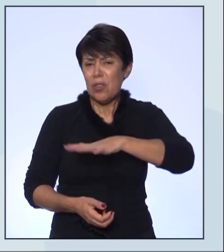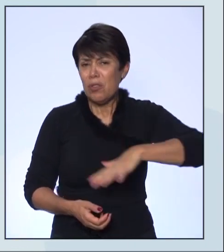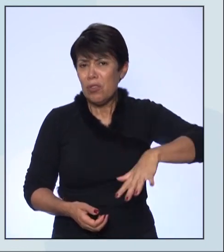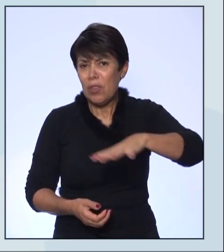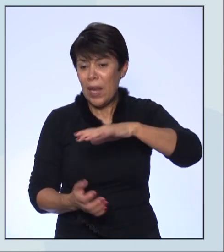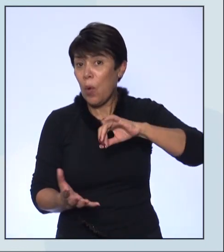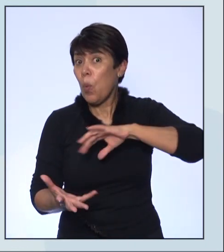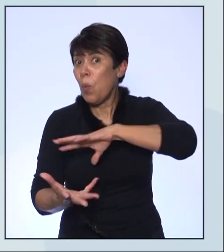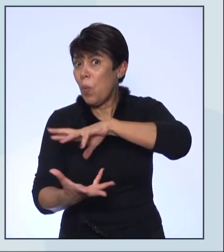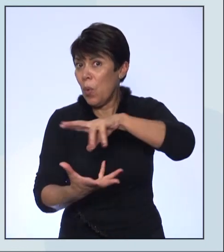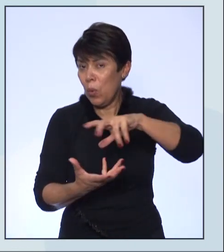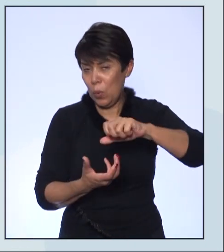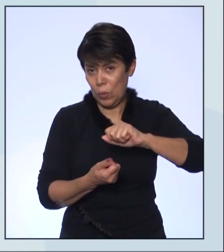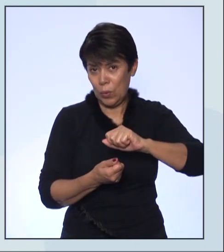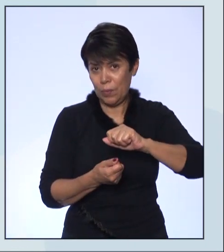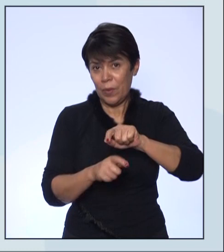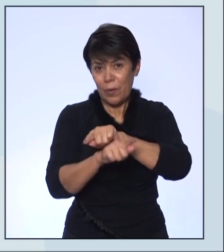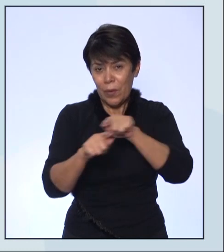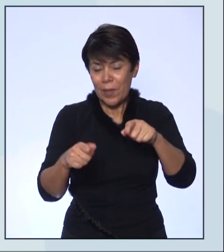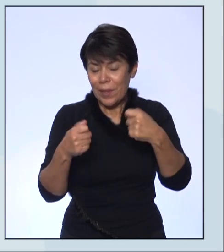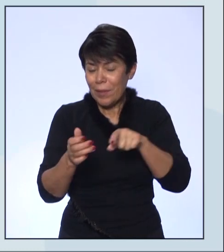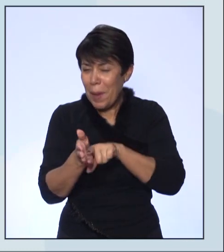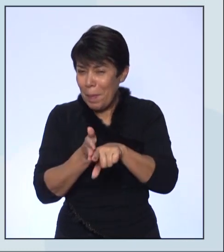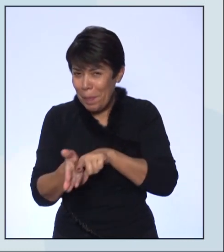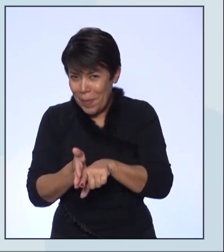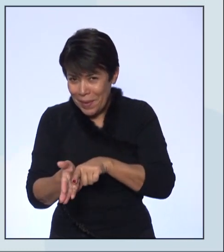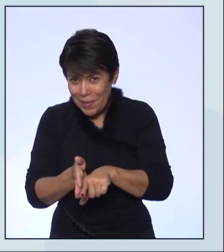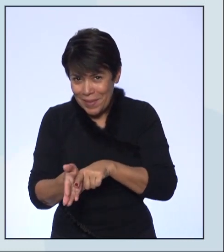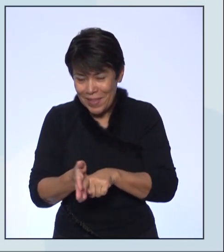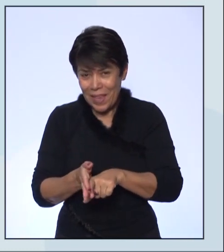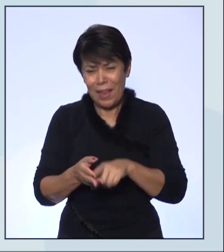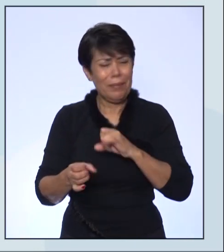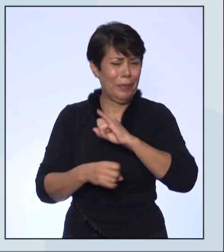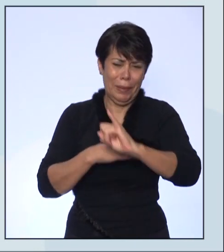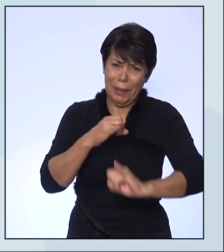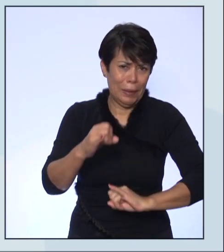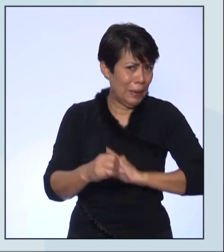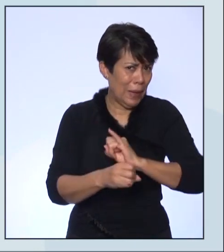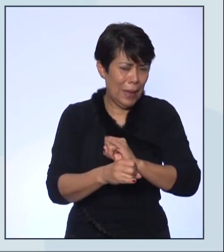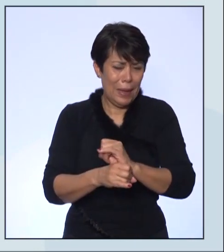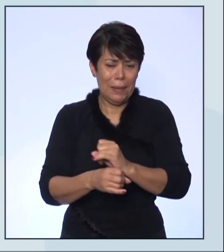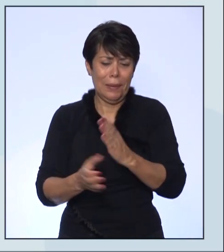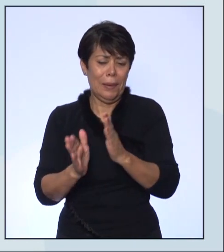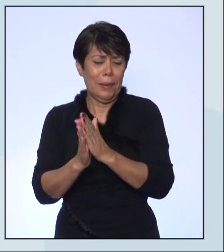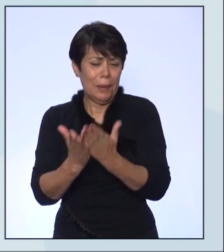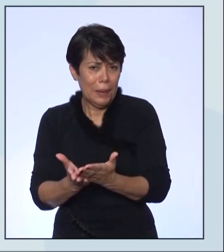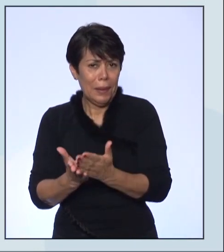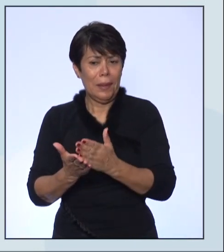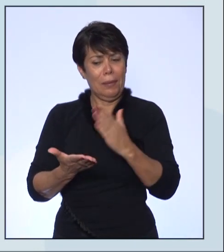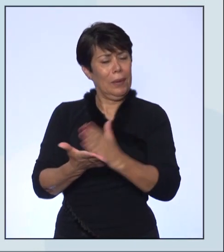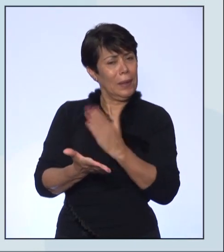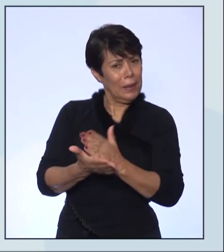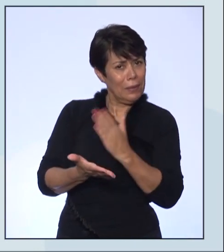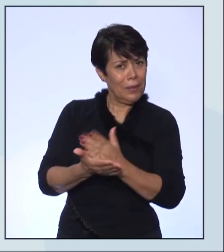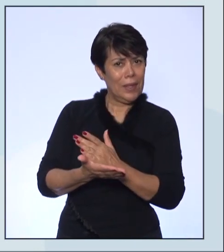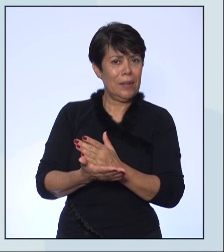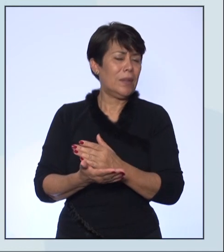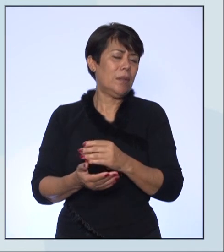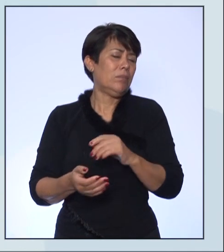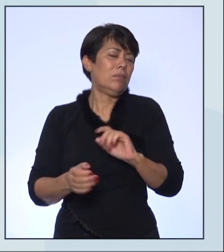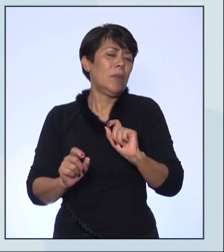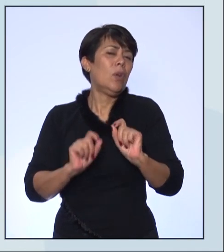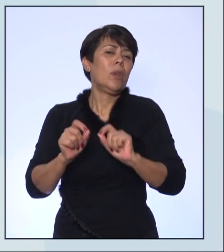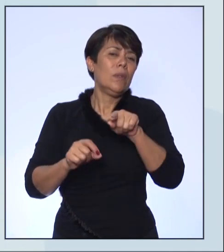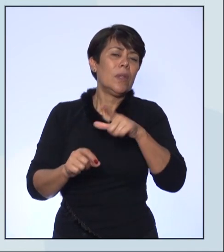que vocês, né, deverão pesquisar aí na internet, em livros, revistas, enfim, né, no instrumento aí que você tiver